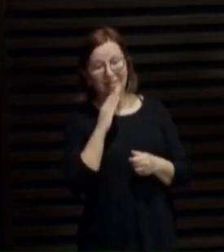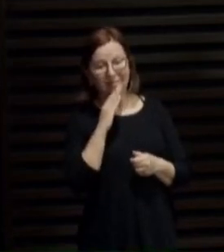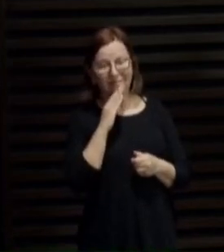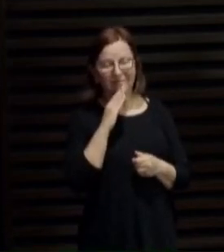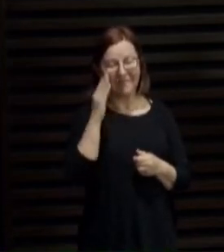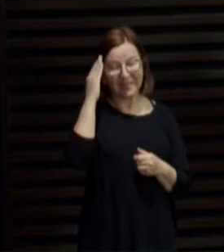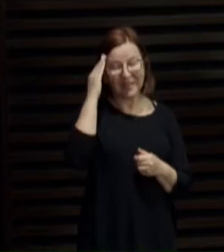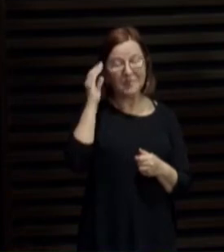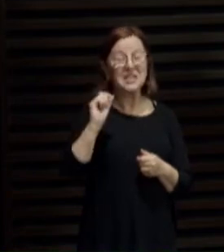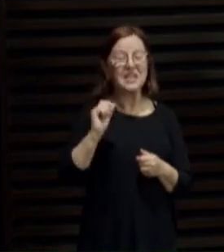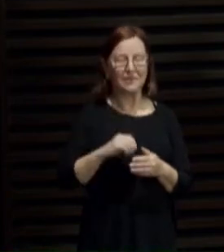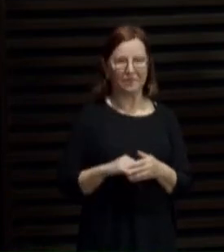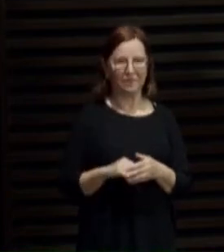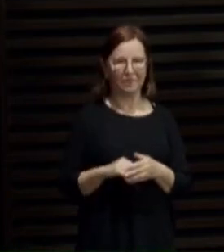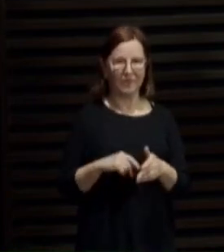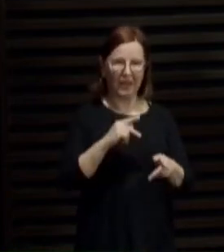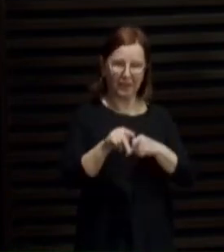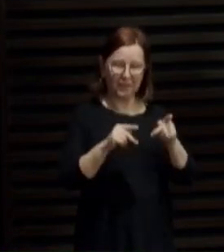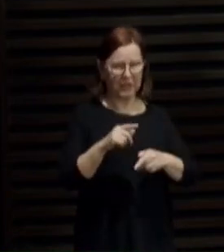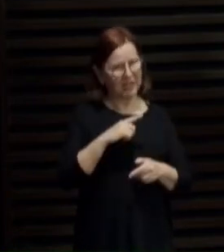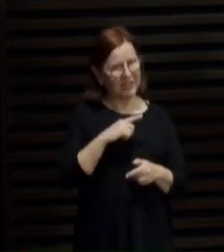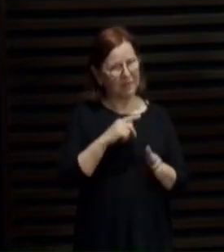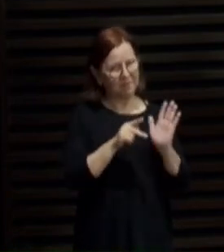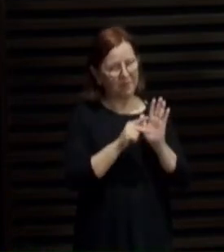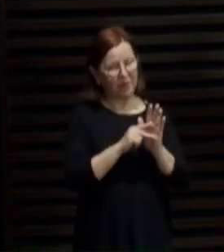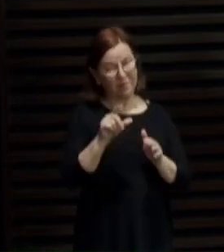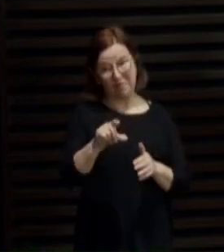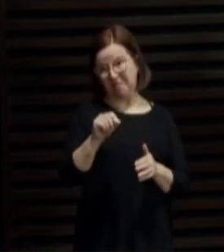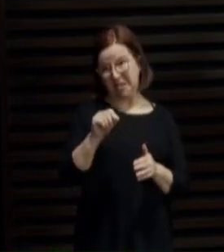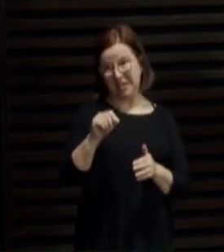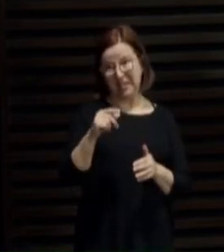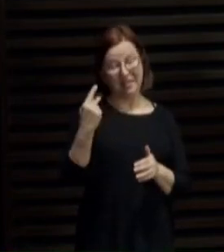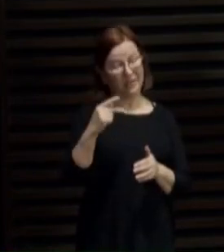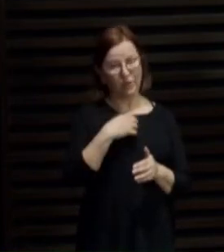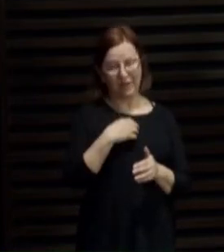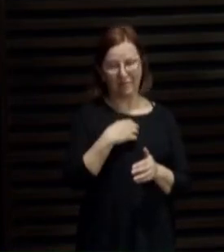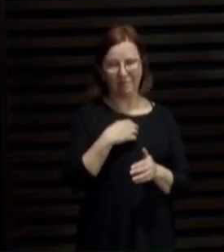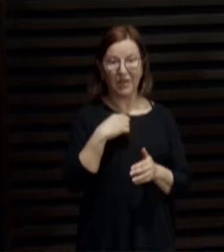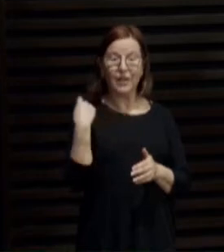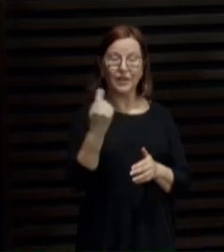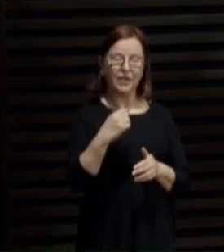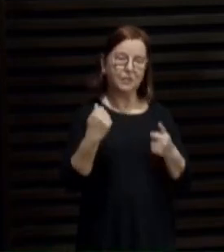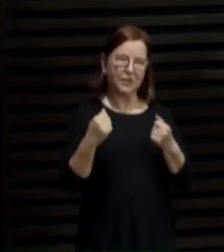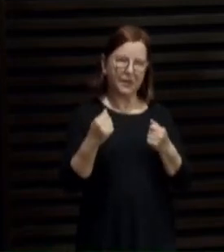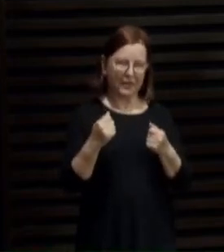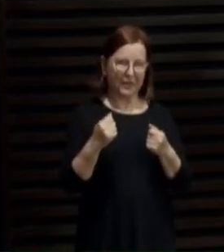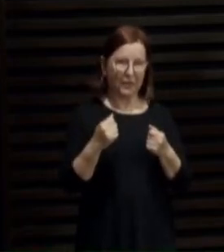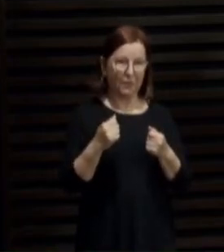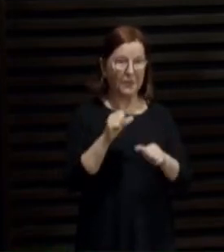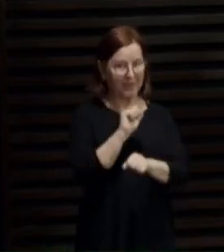têm suas preferências, seus jeitos, então muitas vezes precisa levar tempo para cuidar disto.